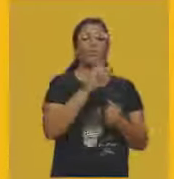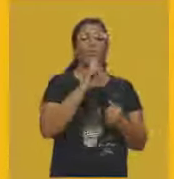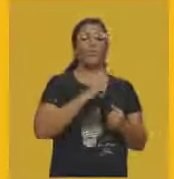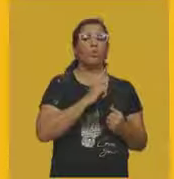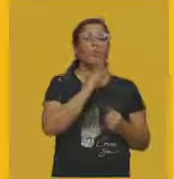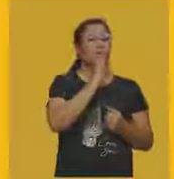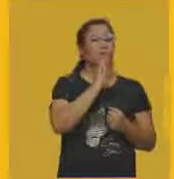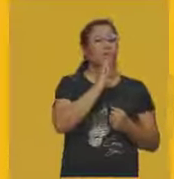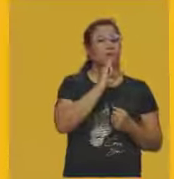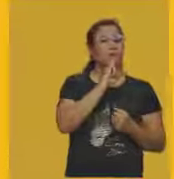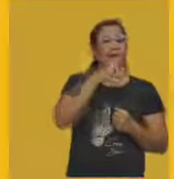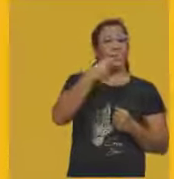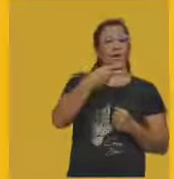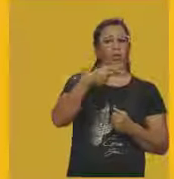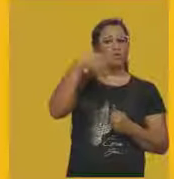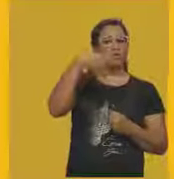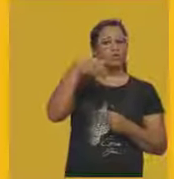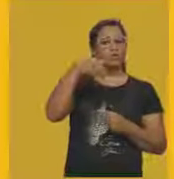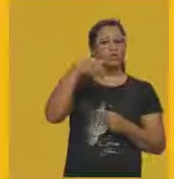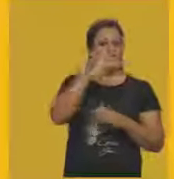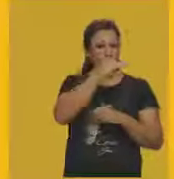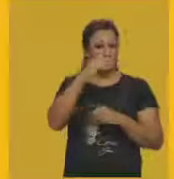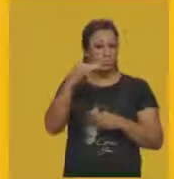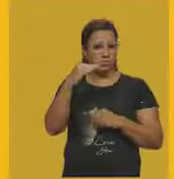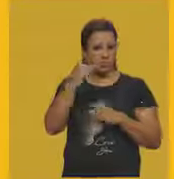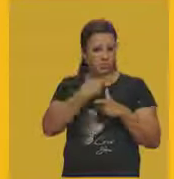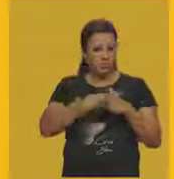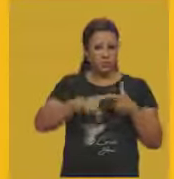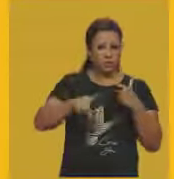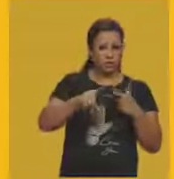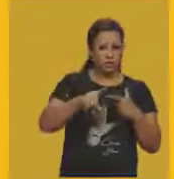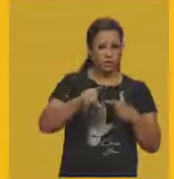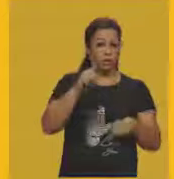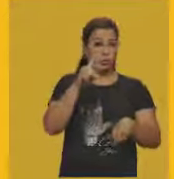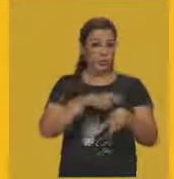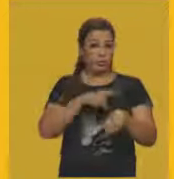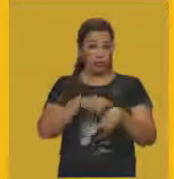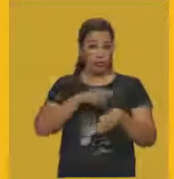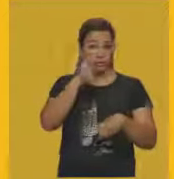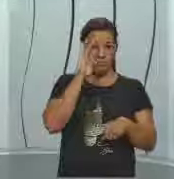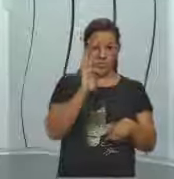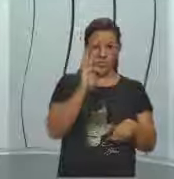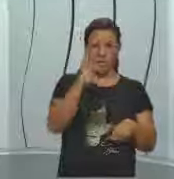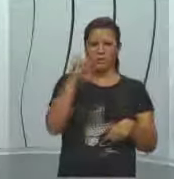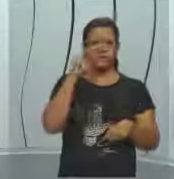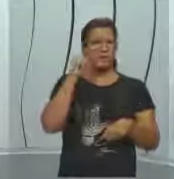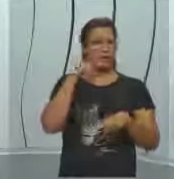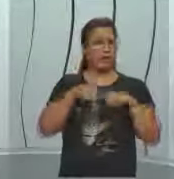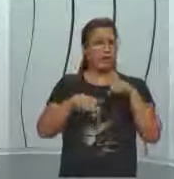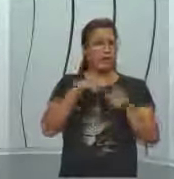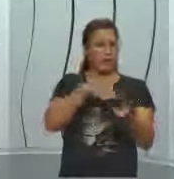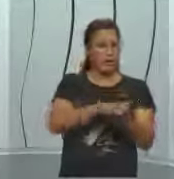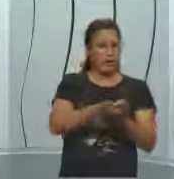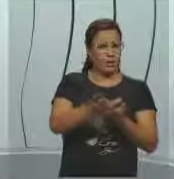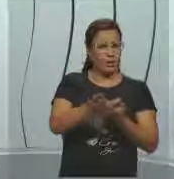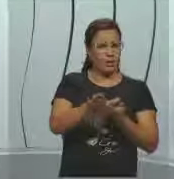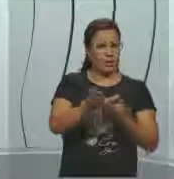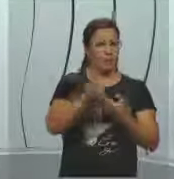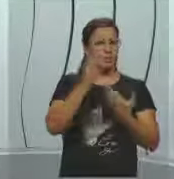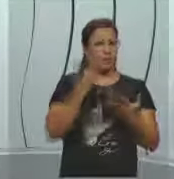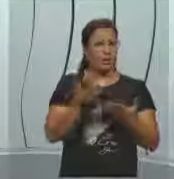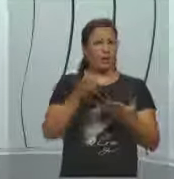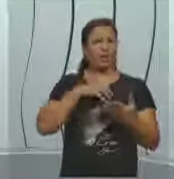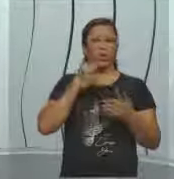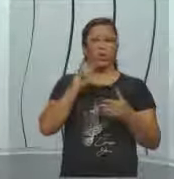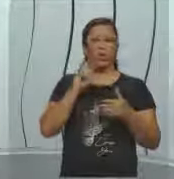pelo tempo. Lembrando, gente, que carga elétrica, vocês viram lá no PET 1, é um produto da